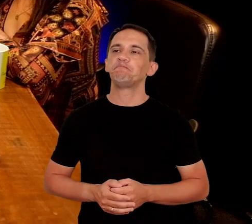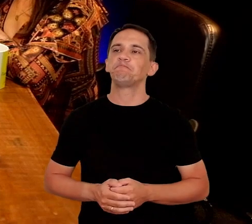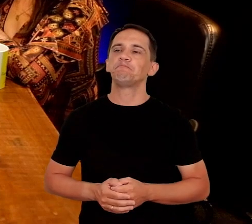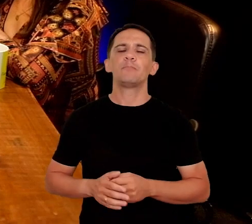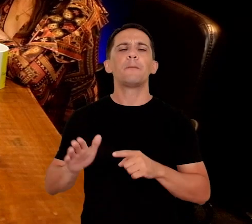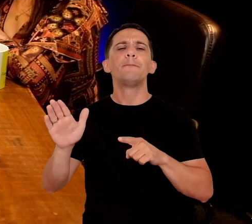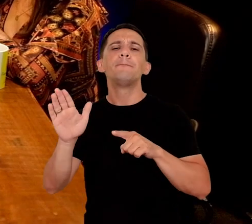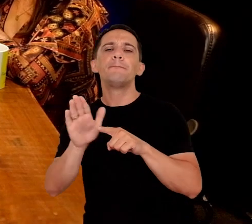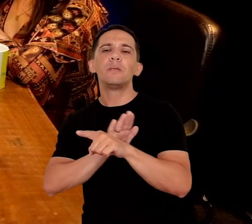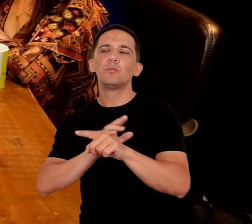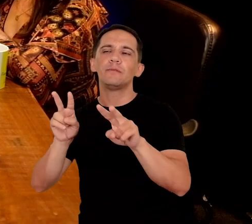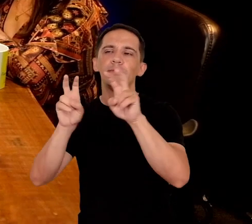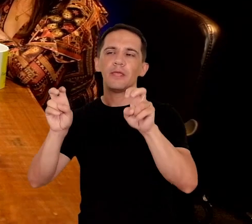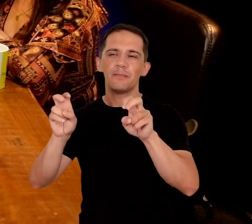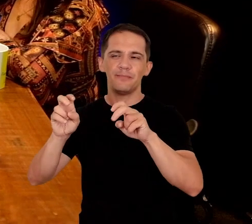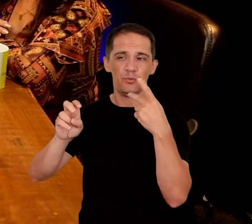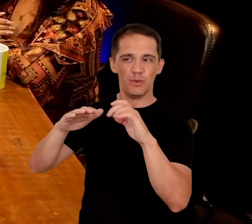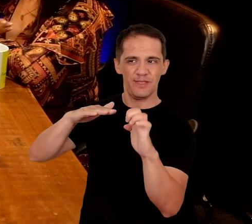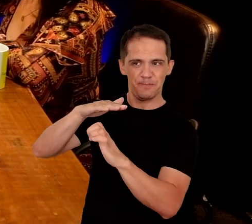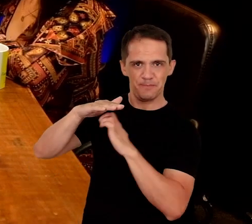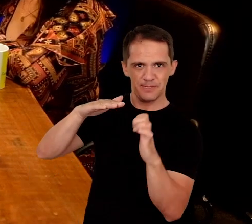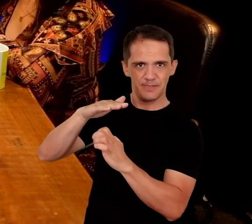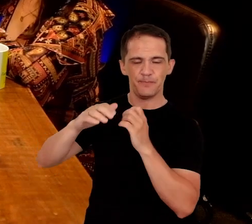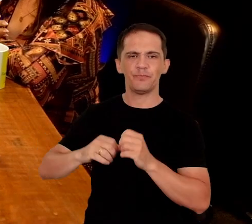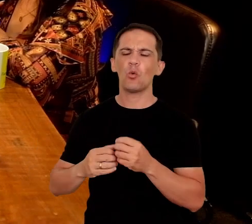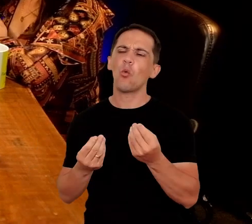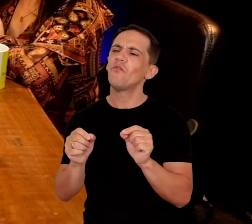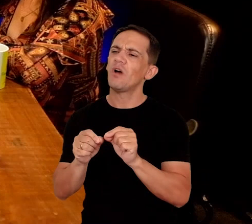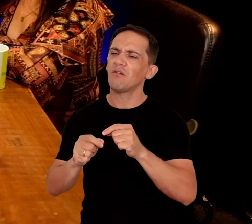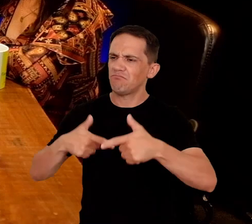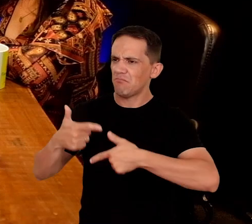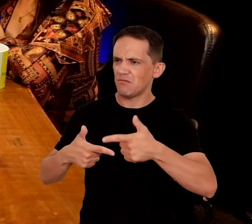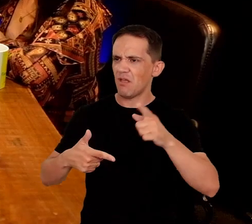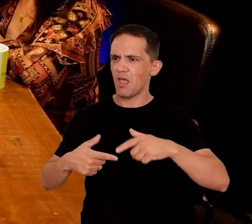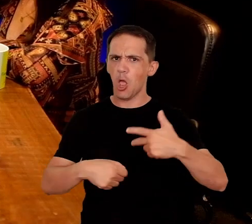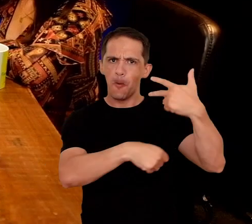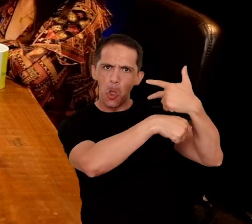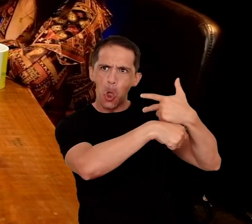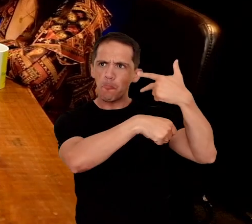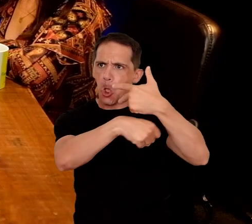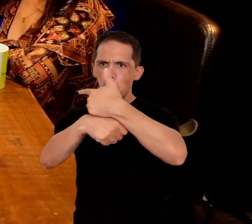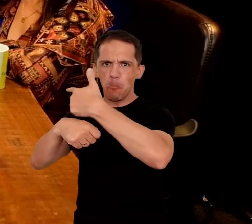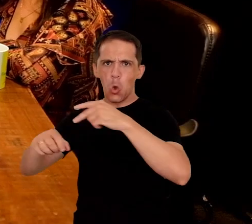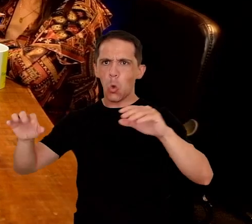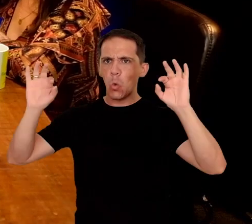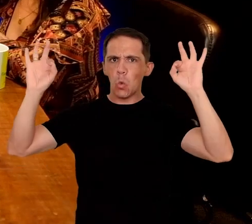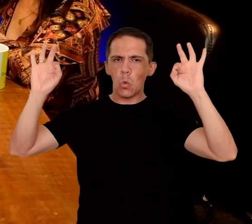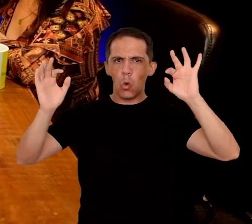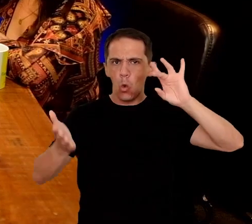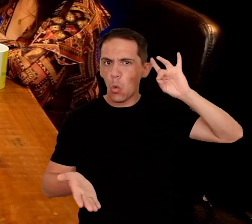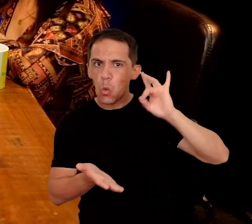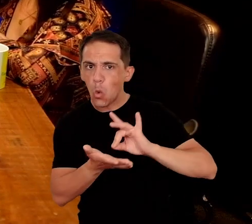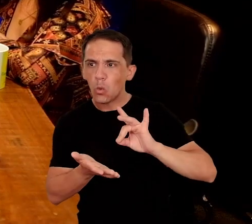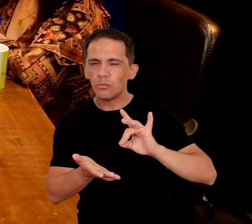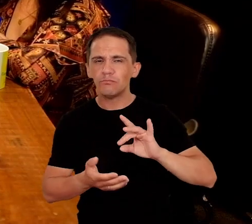Agora eu estava pensando sobre a empresa de vocês, né? Não sei se vocês querem explicar bem assim como é que vocês fazem. Vocês têm um estúdio? Como é que vocês fazem